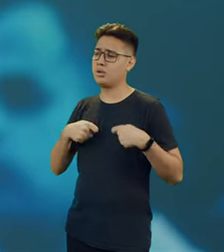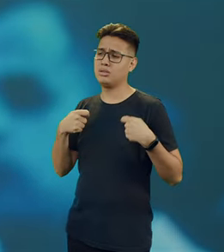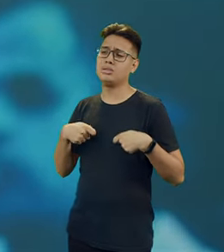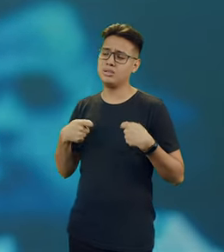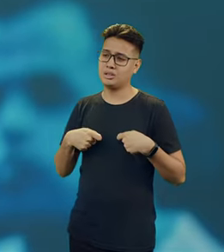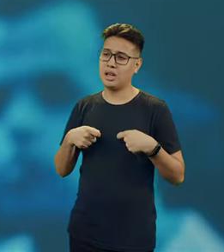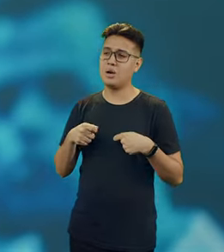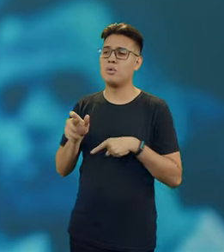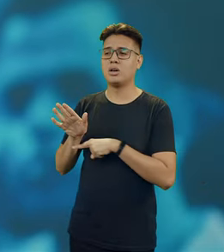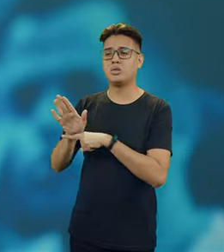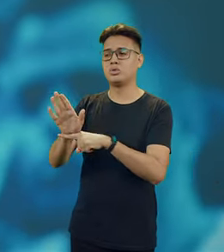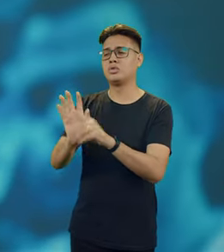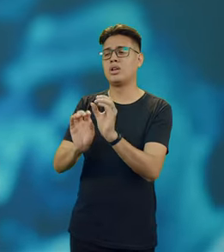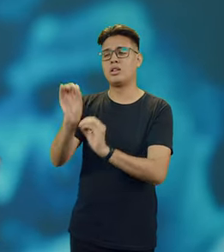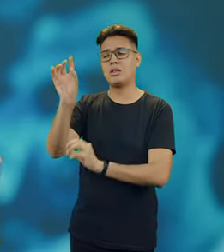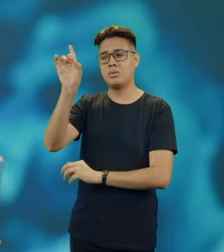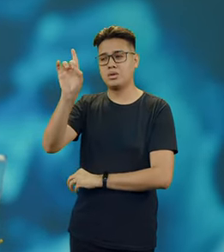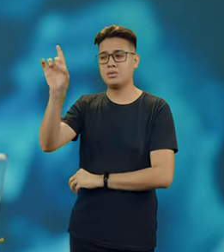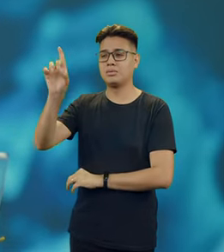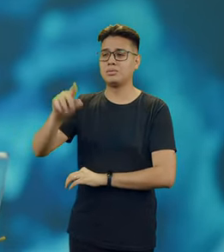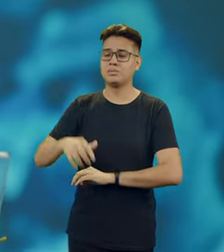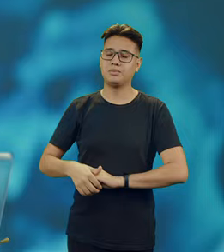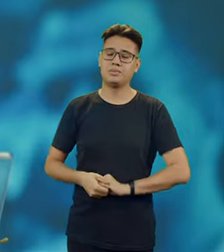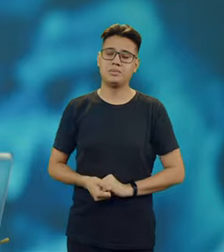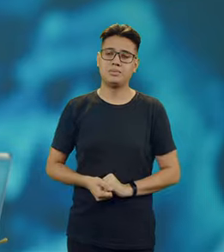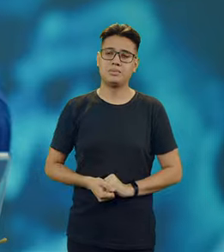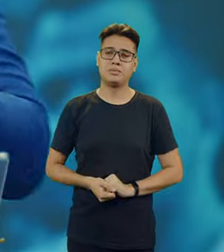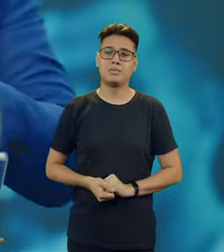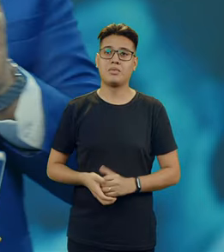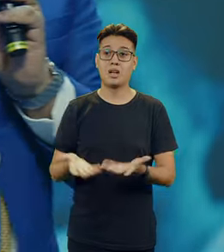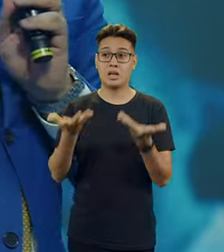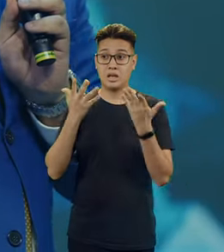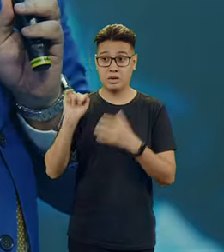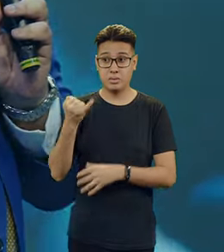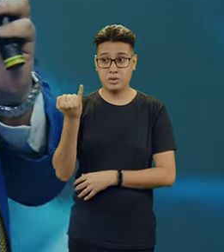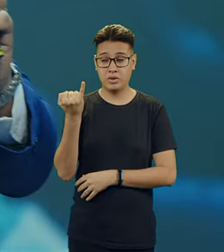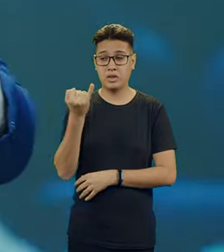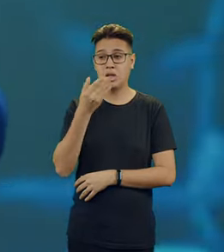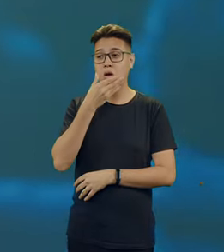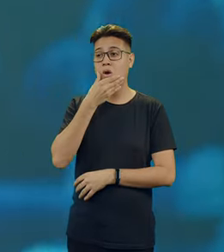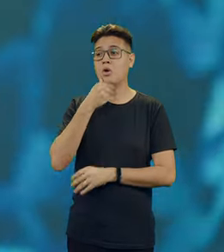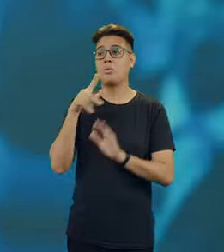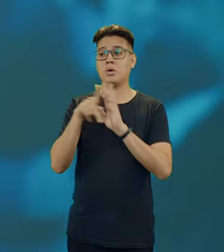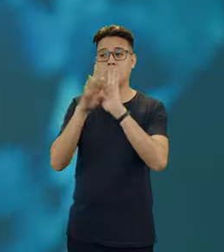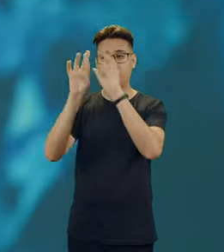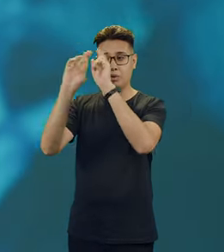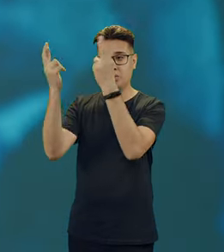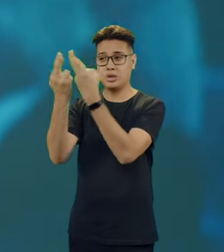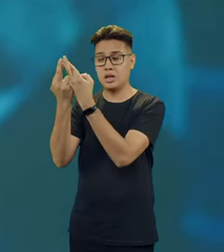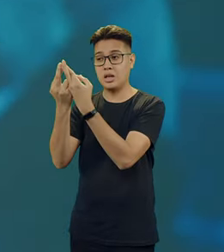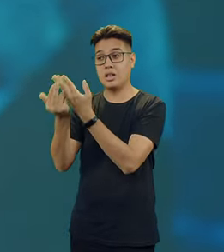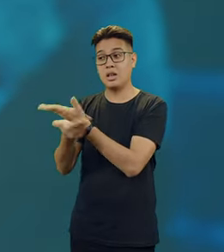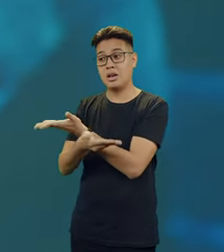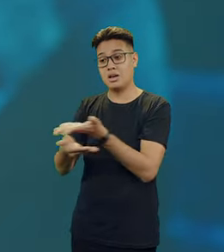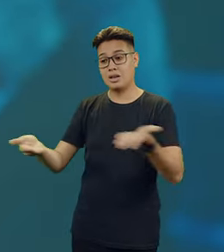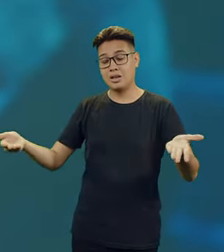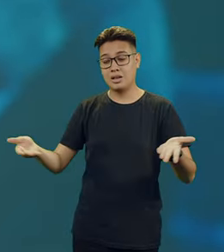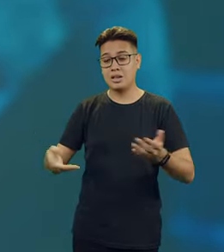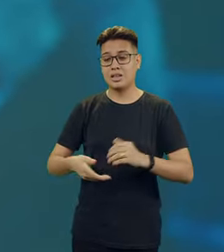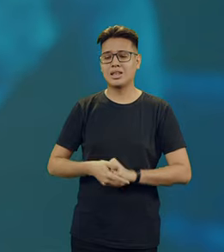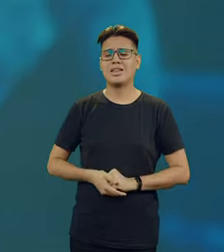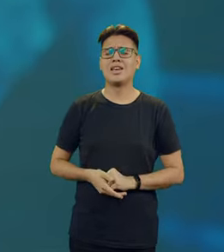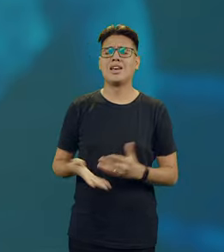a mão para ajudar na obra. E eu quero aproveitar para os homens do reino que estão aqui, que receberam essa palavra